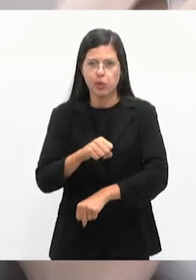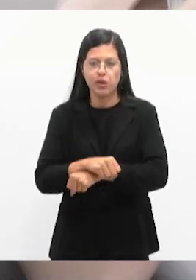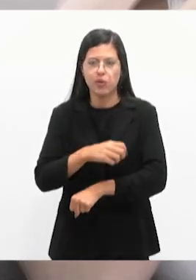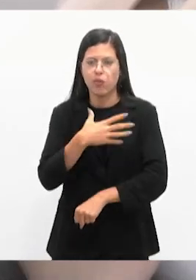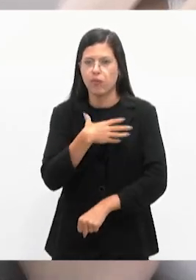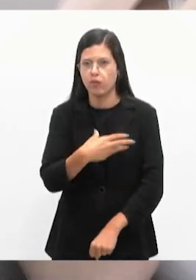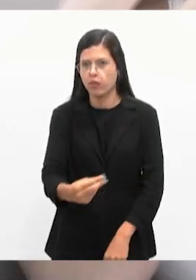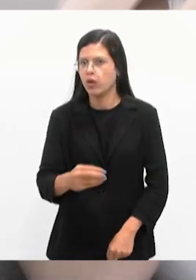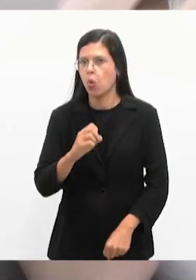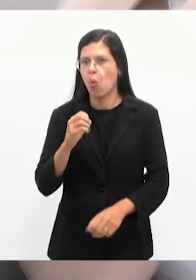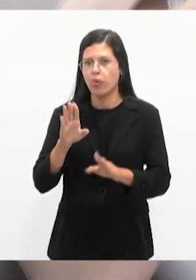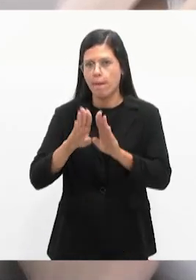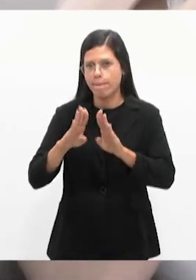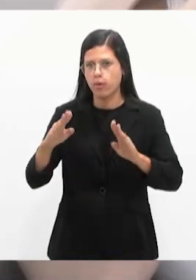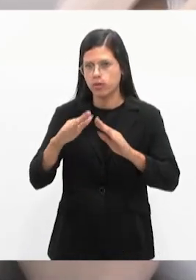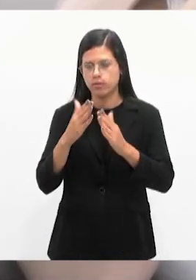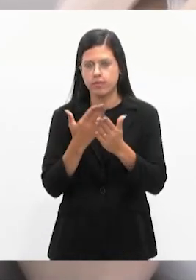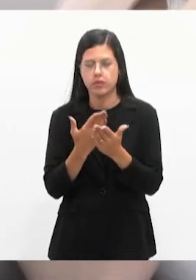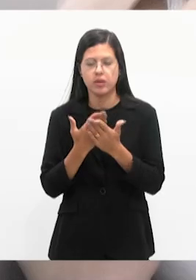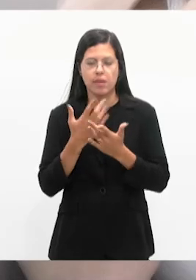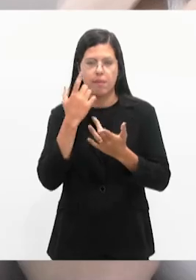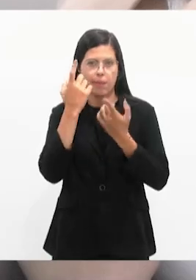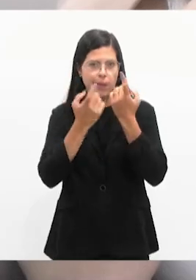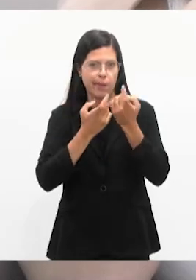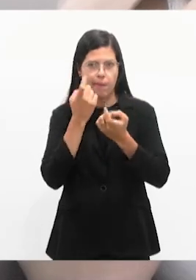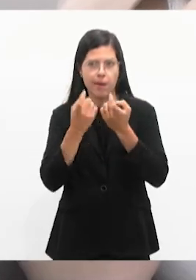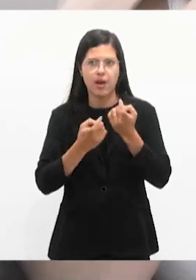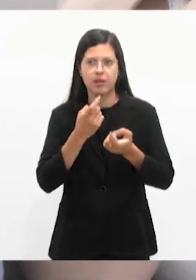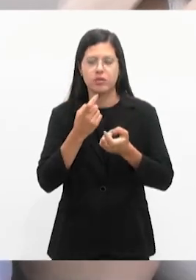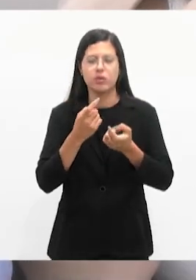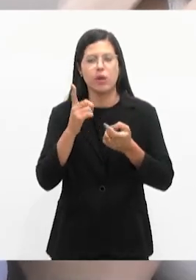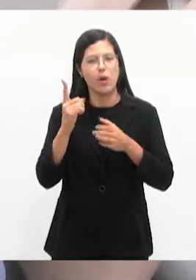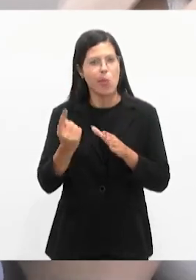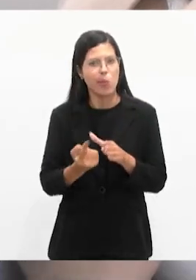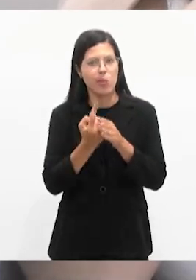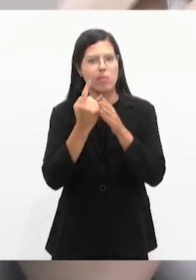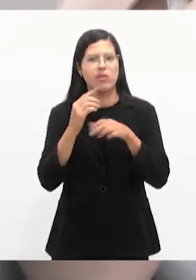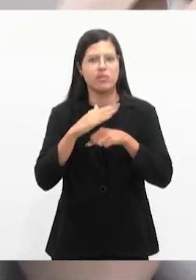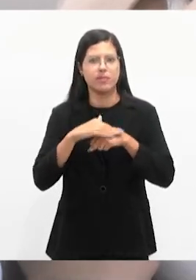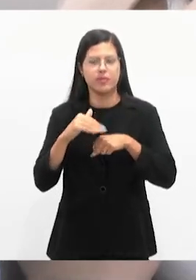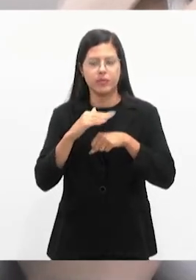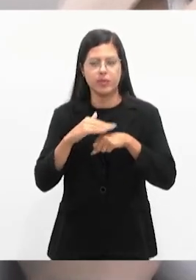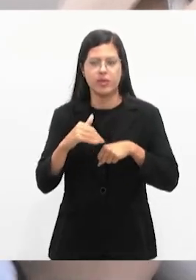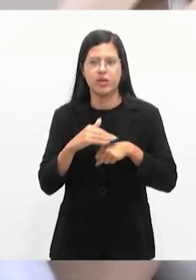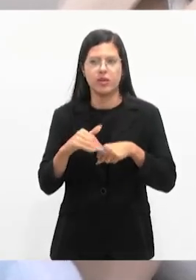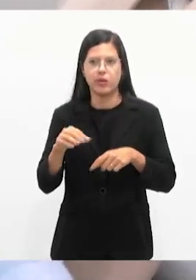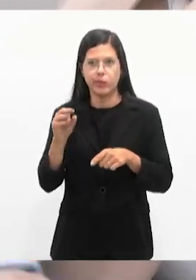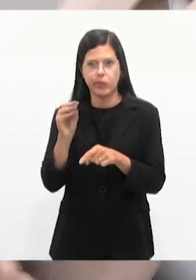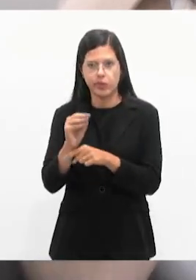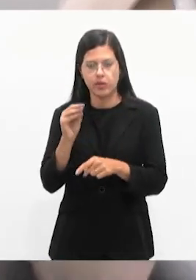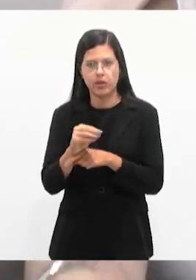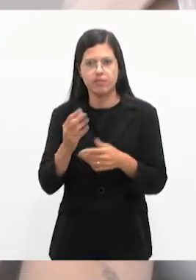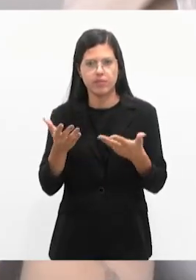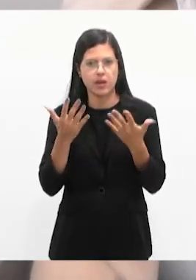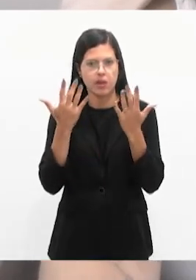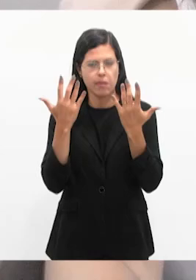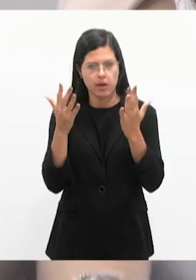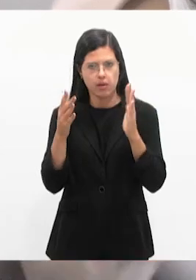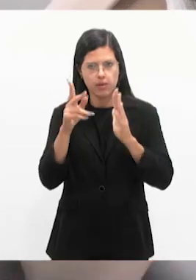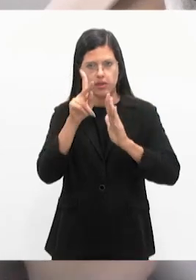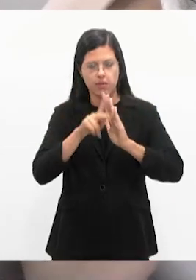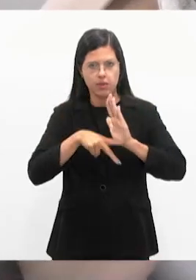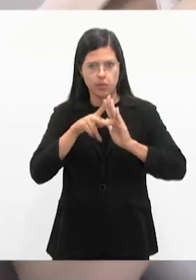escola, preocupados com o que vai acontecer. Então, é um acolhimento, é um carinho, é um cuidado. Queria parabenizar pelo